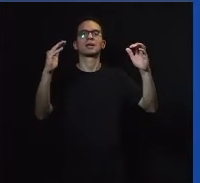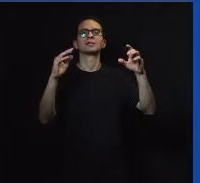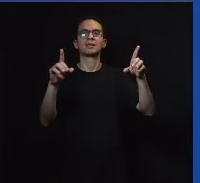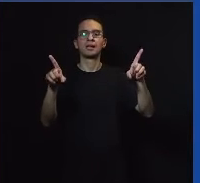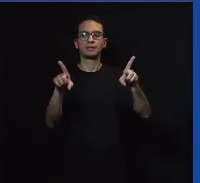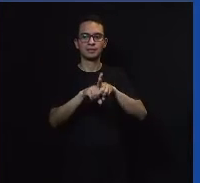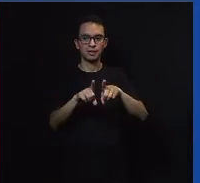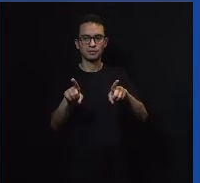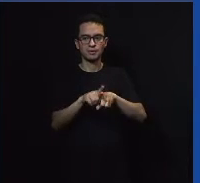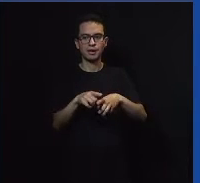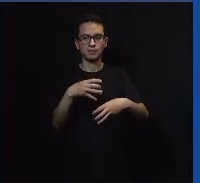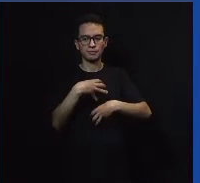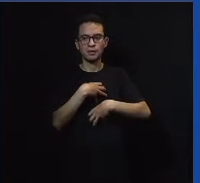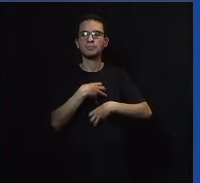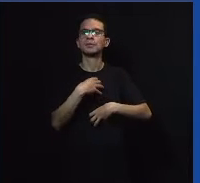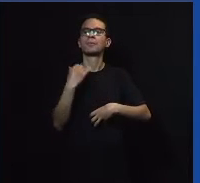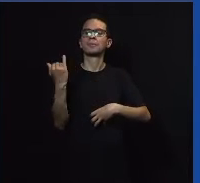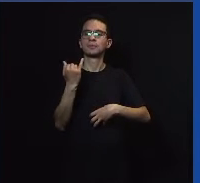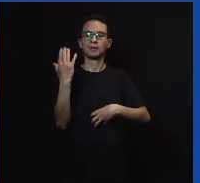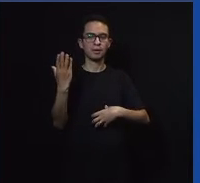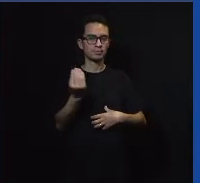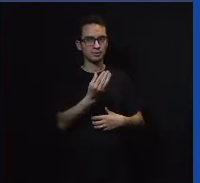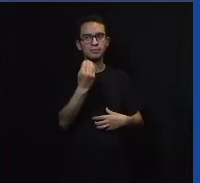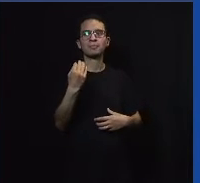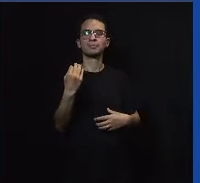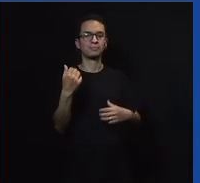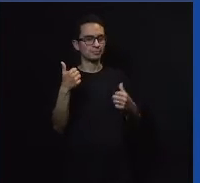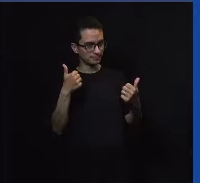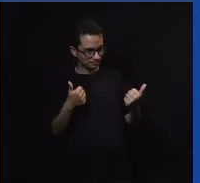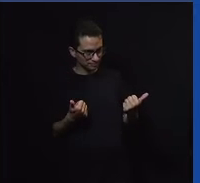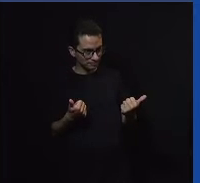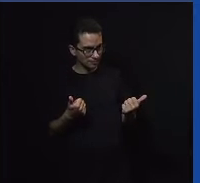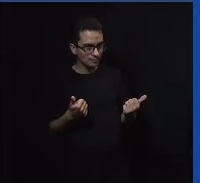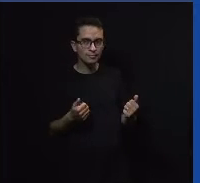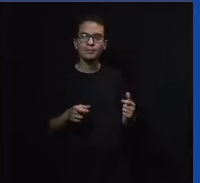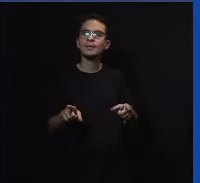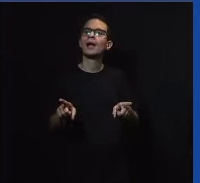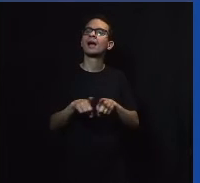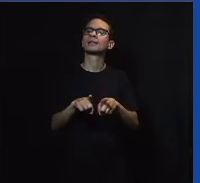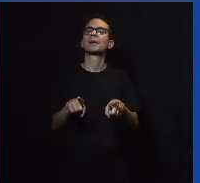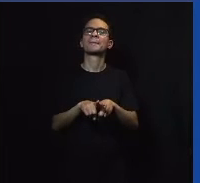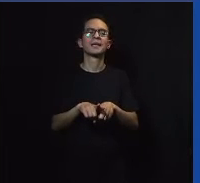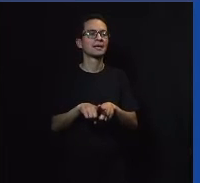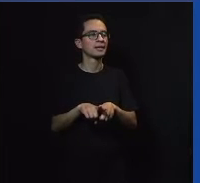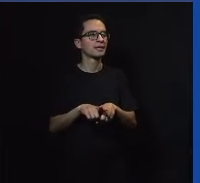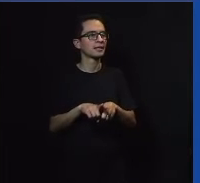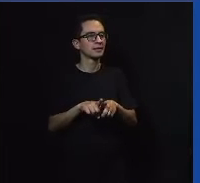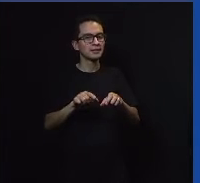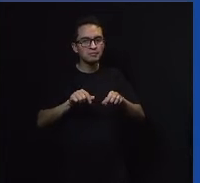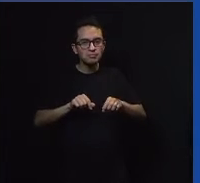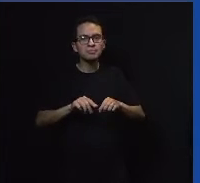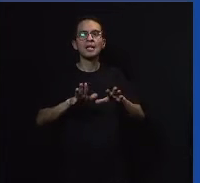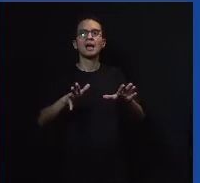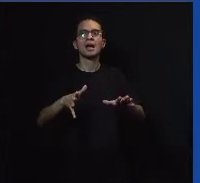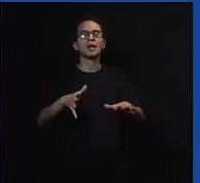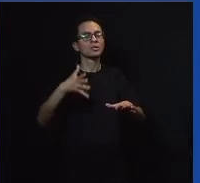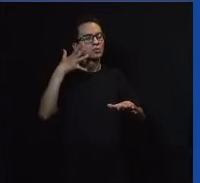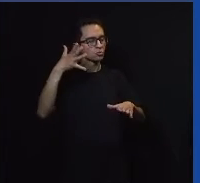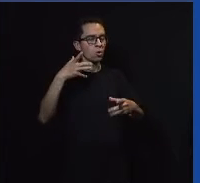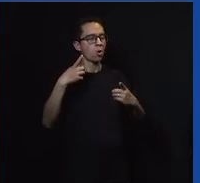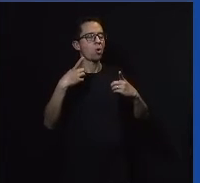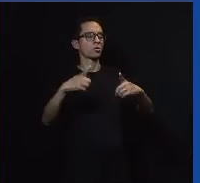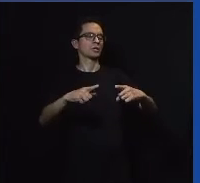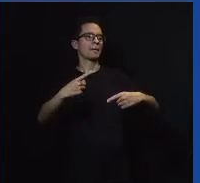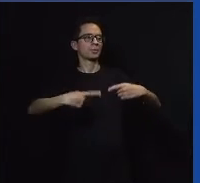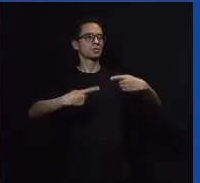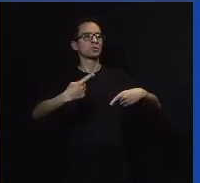sim, uma forma importante, né, para a gente também não propagar um discurso antipolítica. Partidos políticos são relevantes, mas existem várias